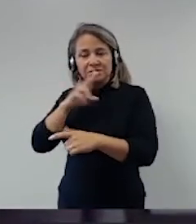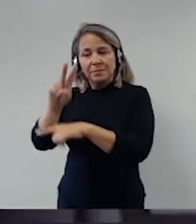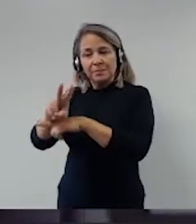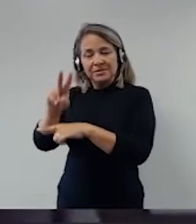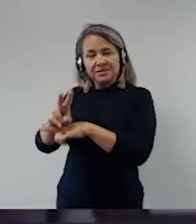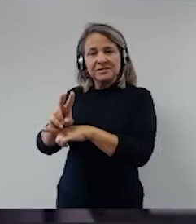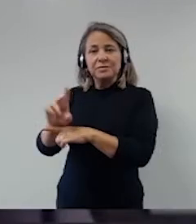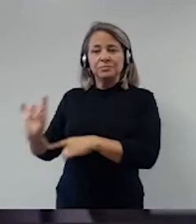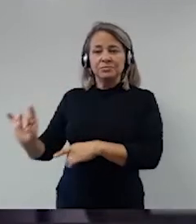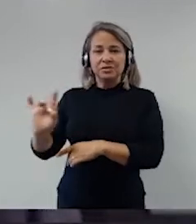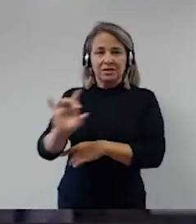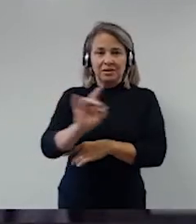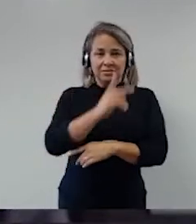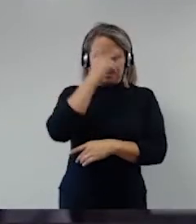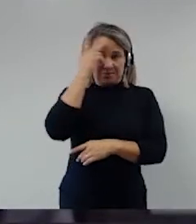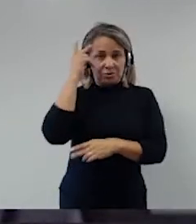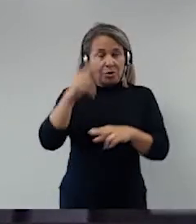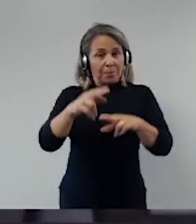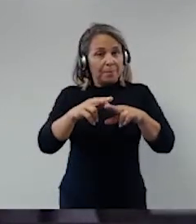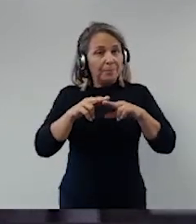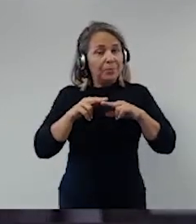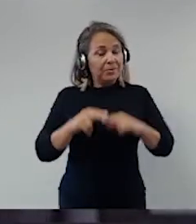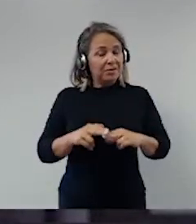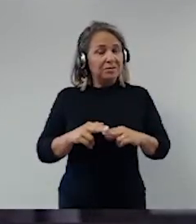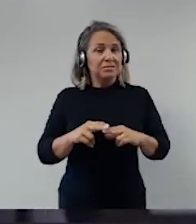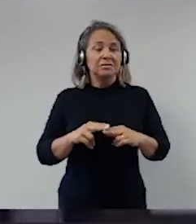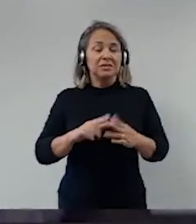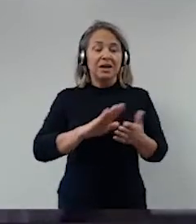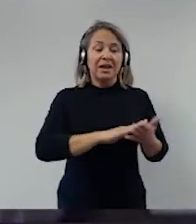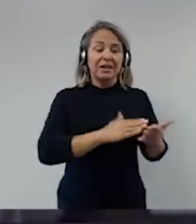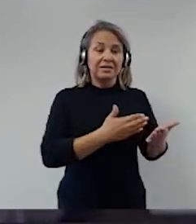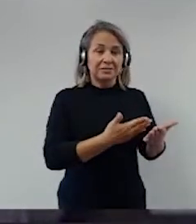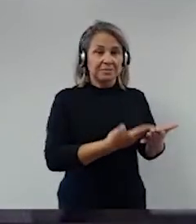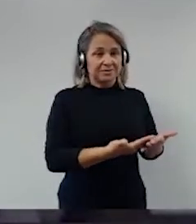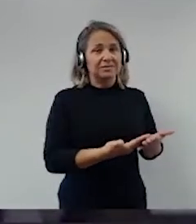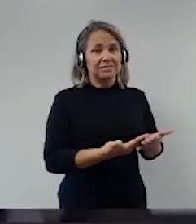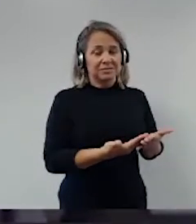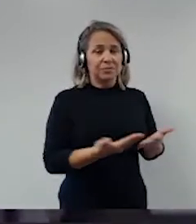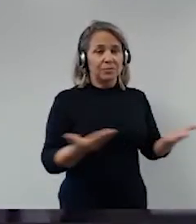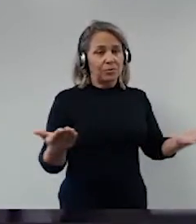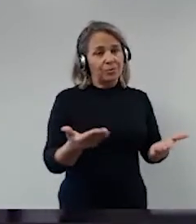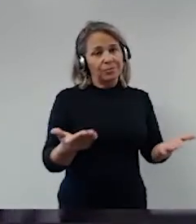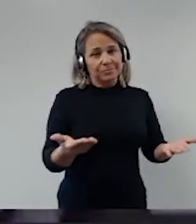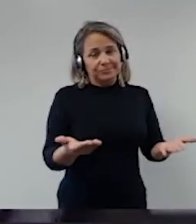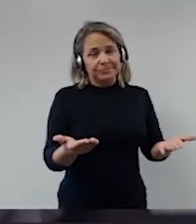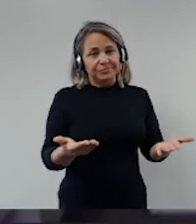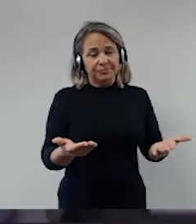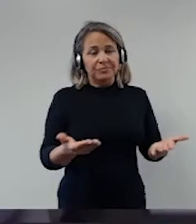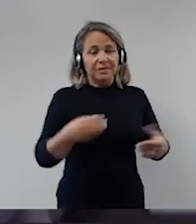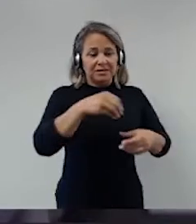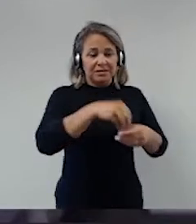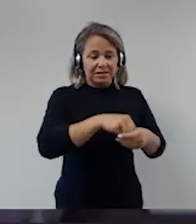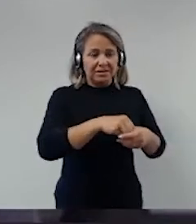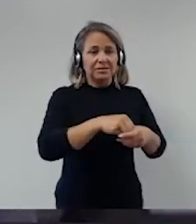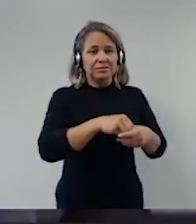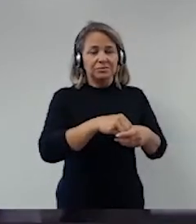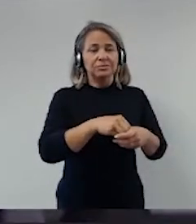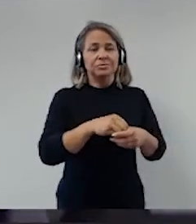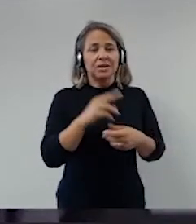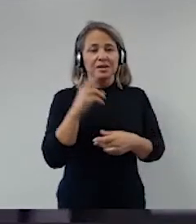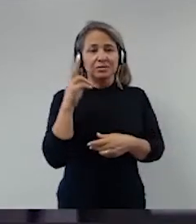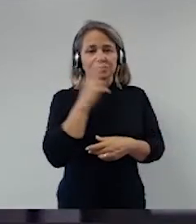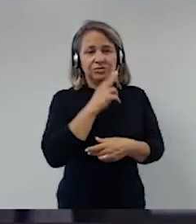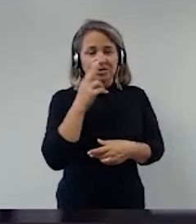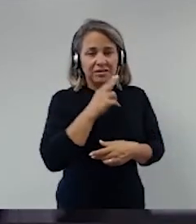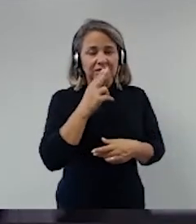individual. Por isso que essa forma de interpretação, infelizmente, nesse estado de emergência,